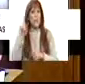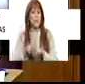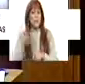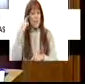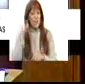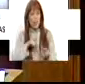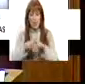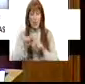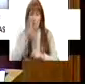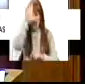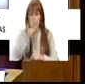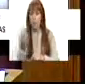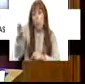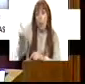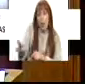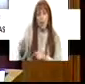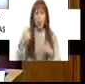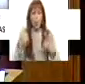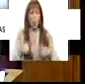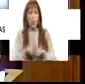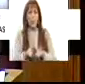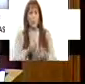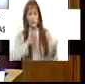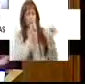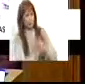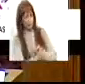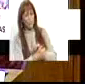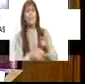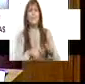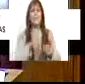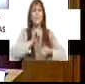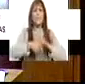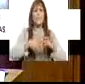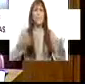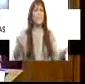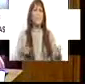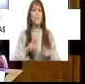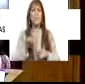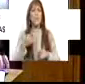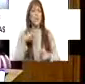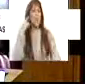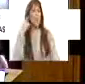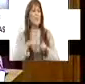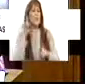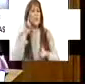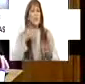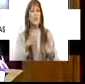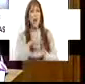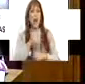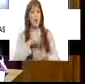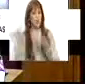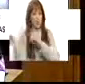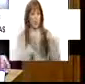tendo em conta as políticas do governo anterior, houve uma reversão naquilo que seria um objetivo fundamental na